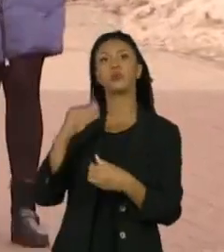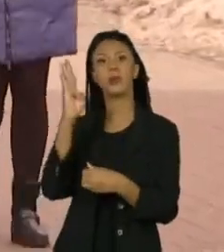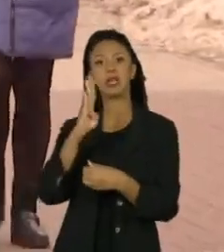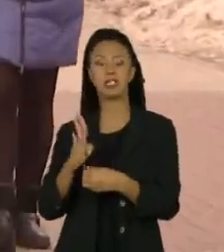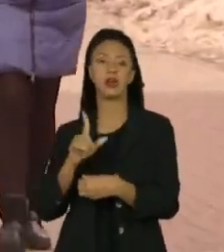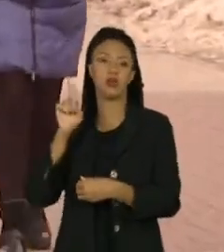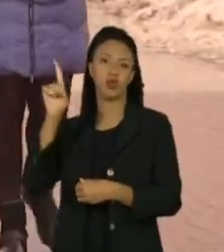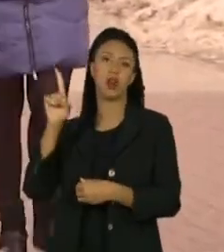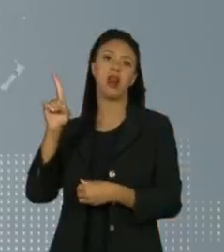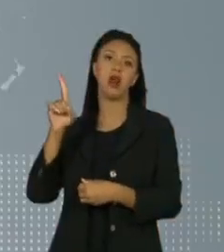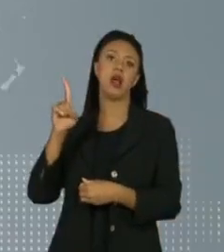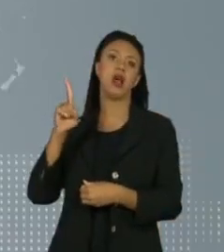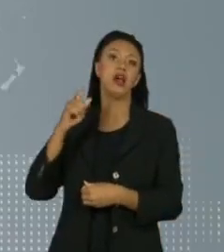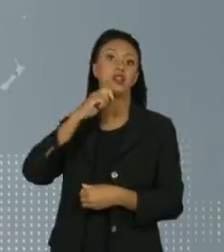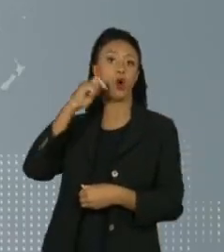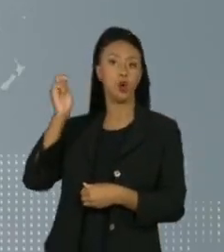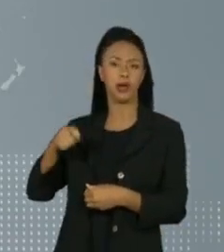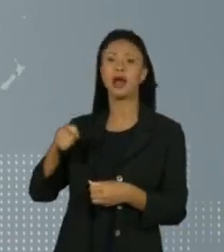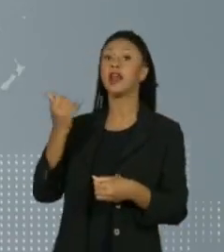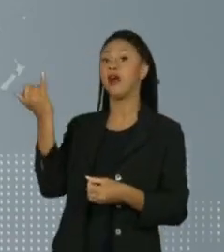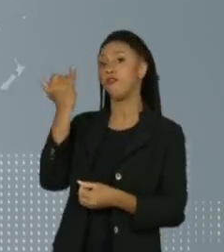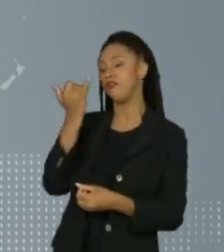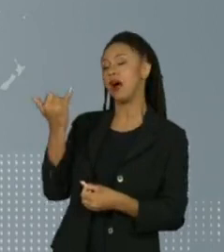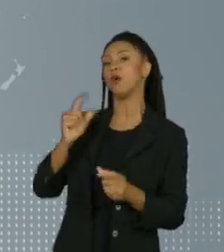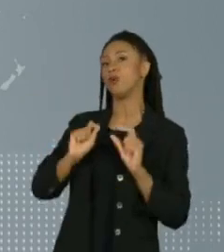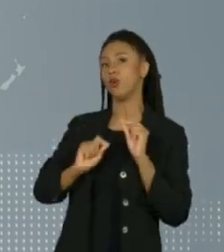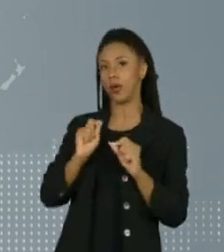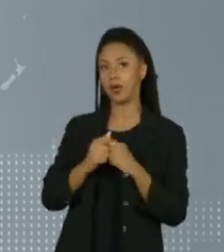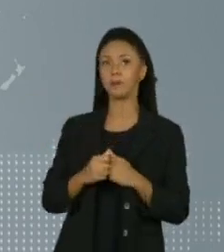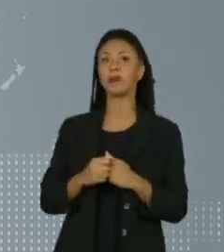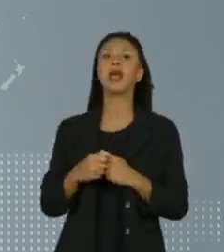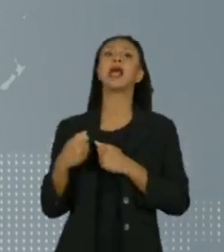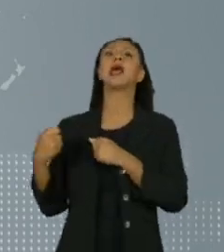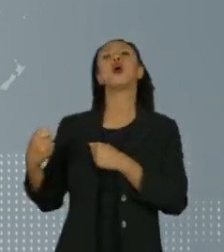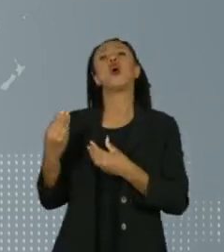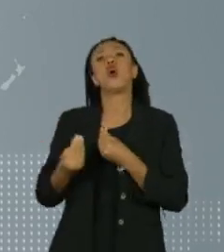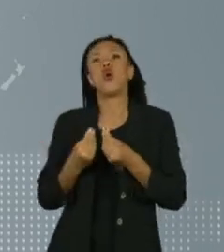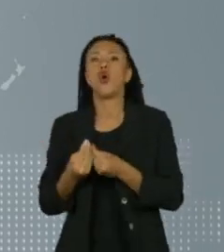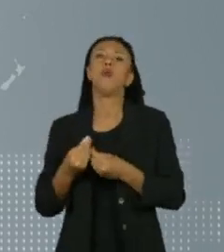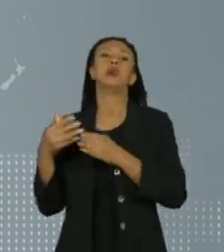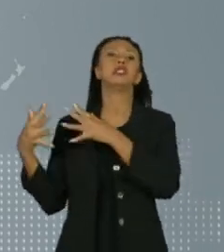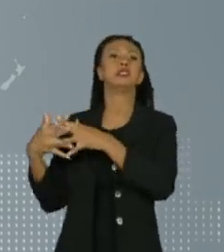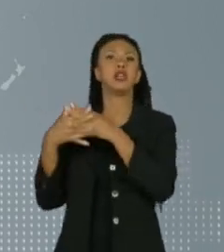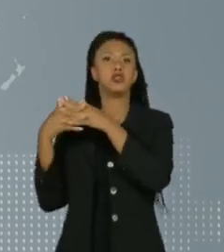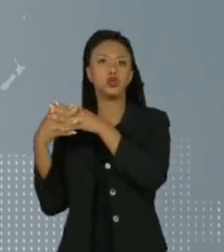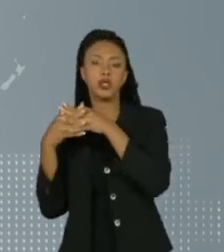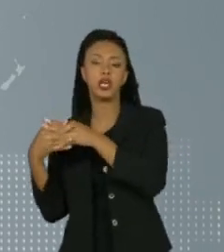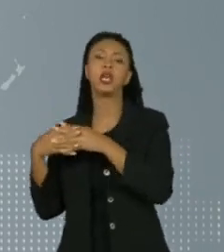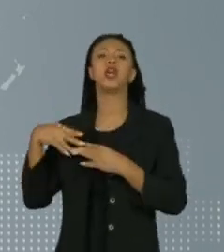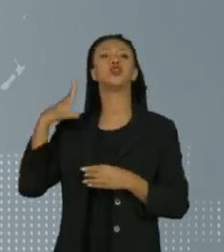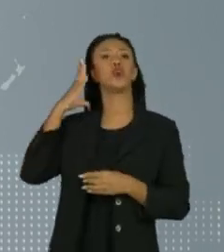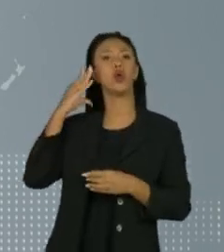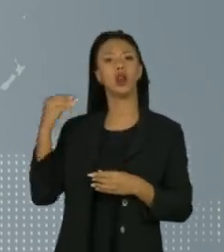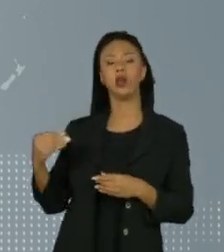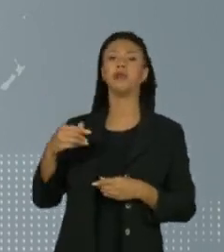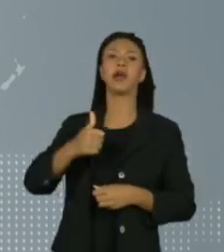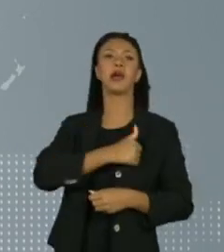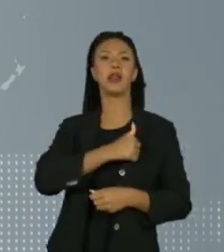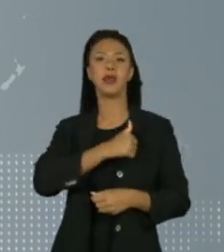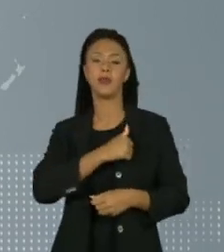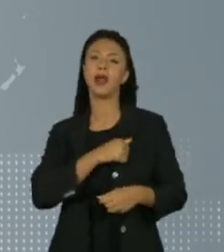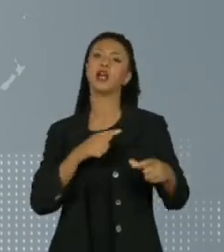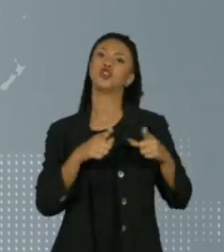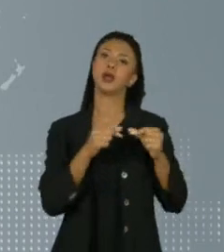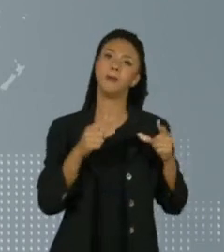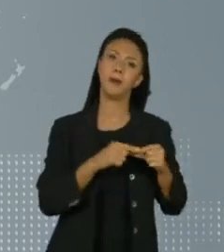sobre o andamento do conflito. Estados Unidos, Israel, Alemanha, Reino Unido, Bélgica, Holanda, Canadá, Noruega, Japão